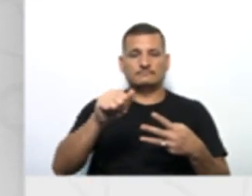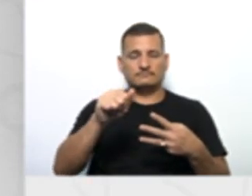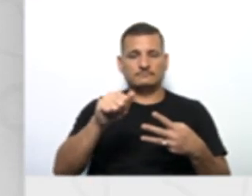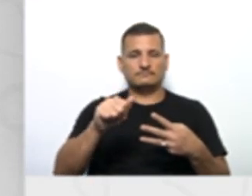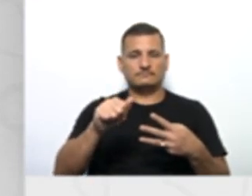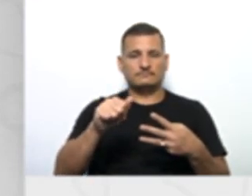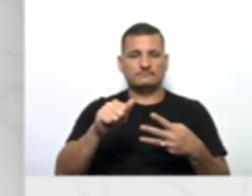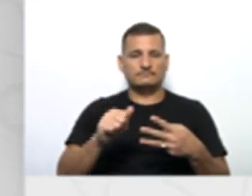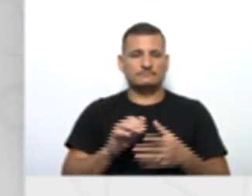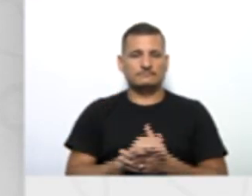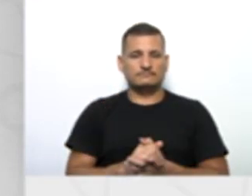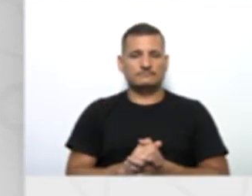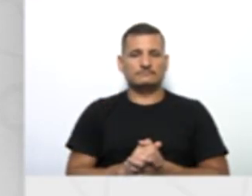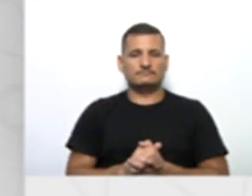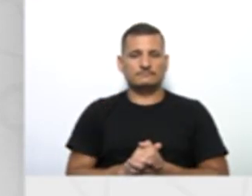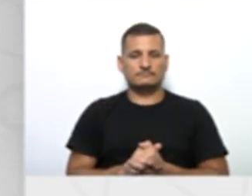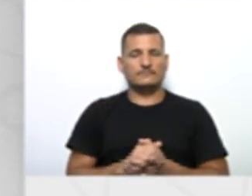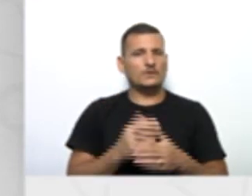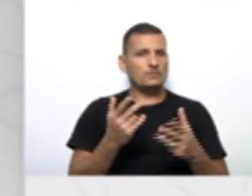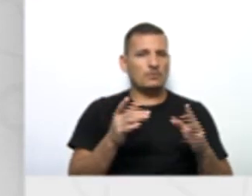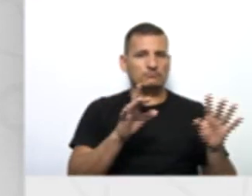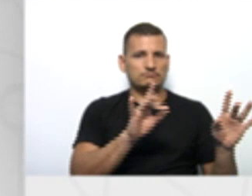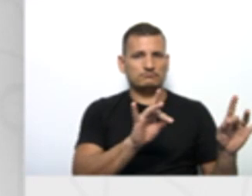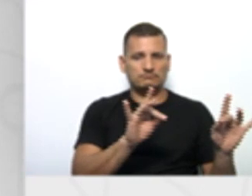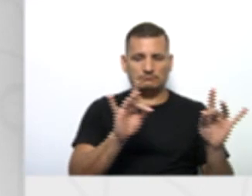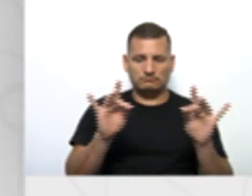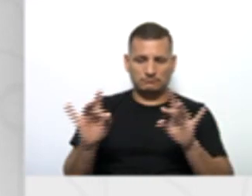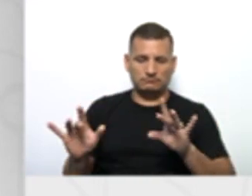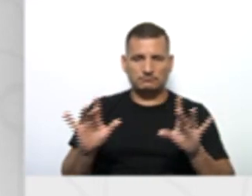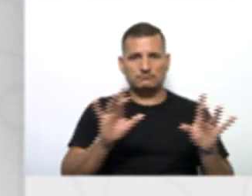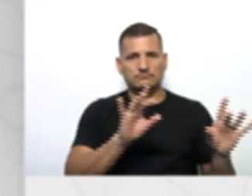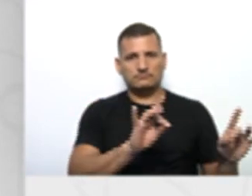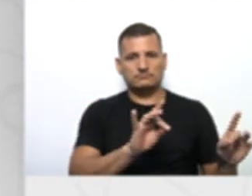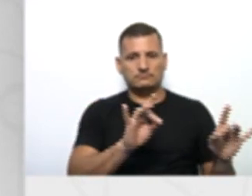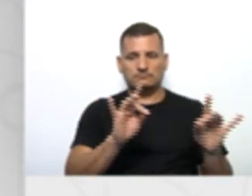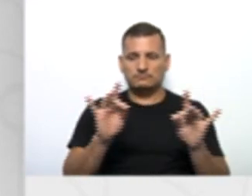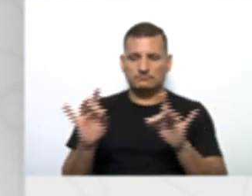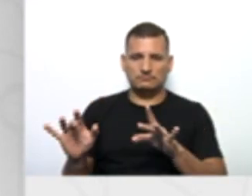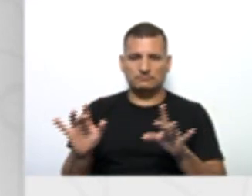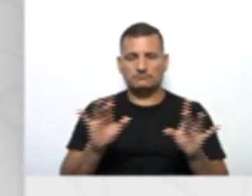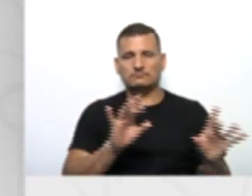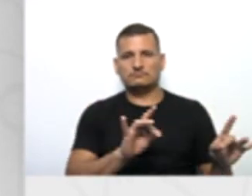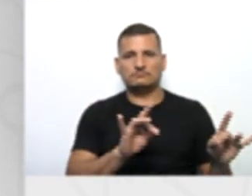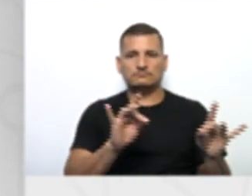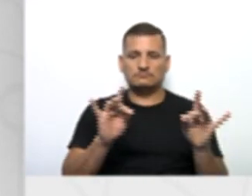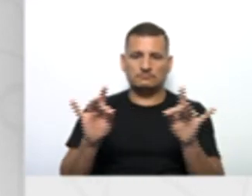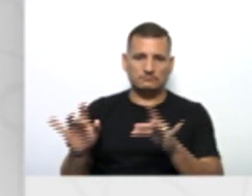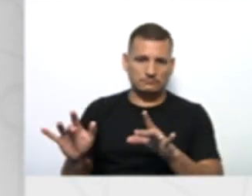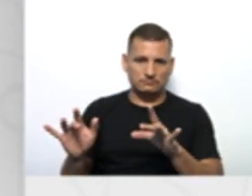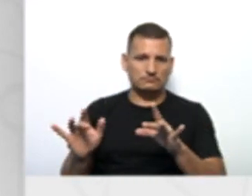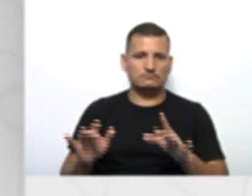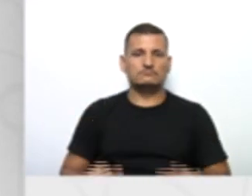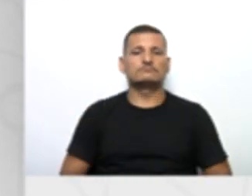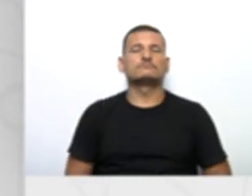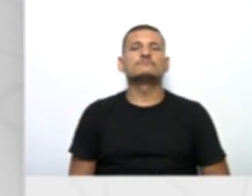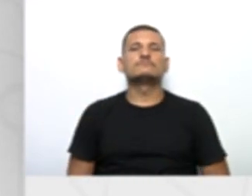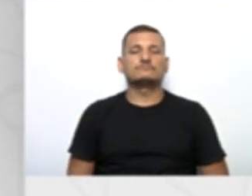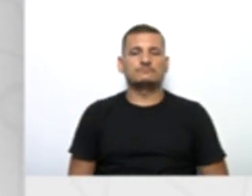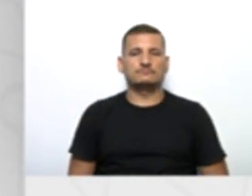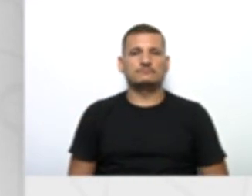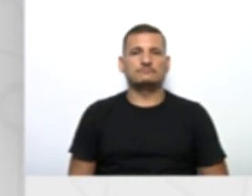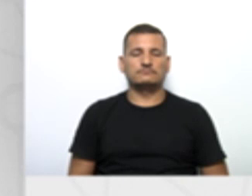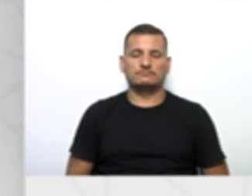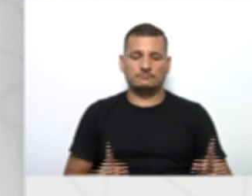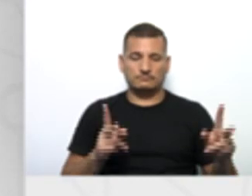faço literalmente um copia e cola. Eu faço a transcrição de uma parte do texto, de uma parte da obra, e eu faço a reprodução exata.